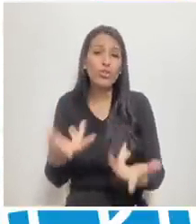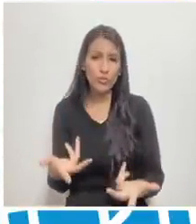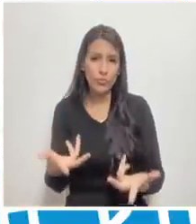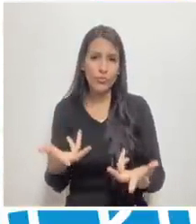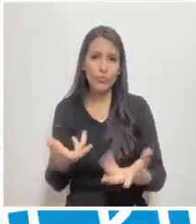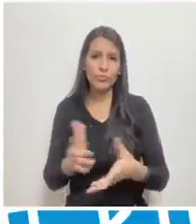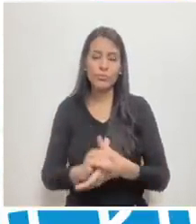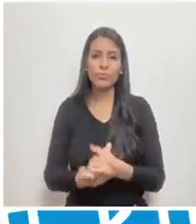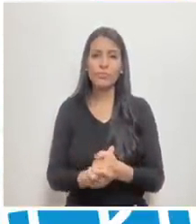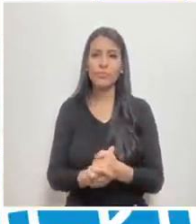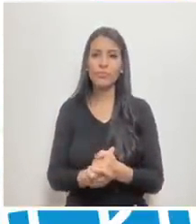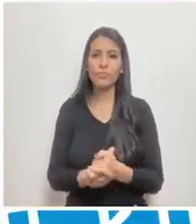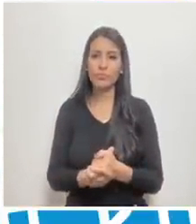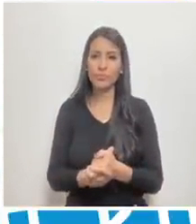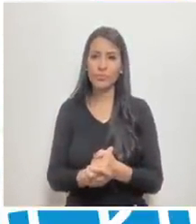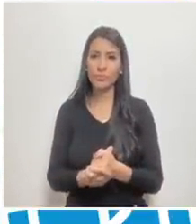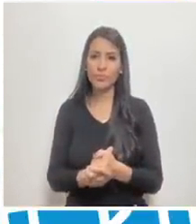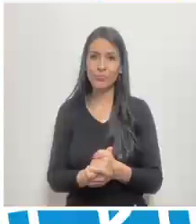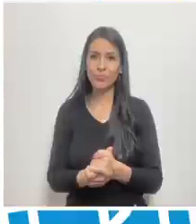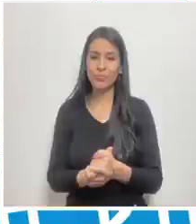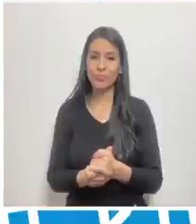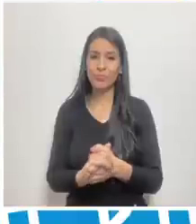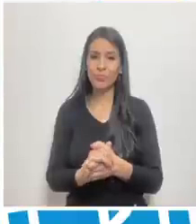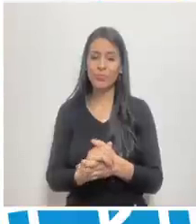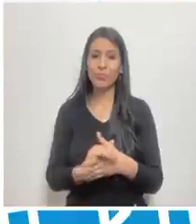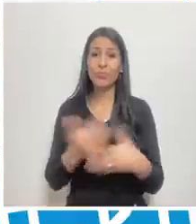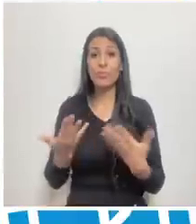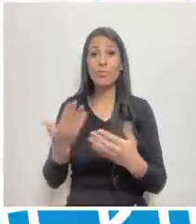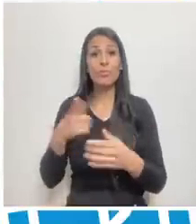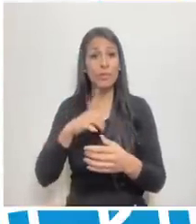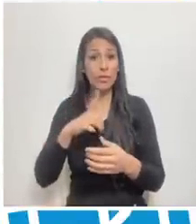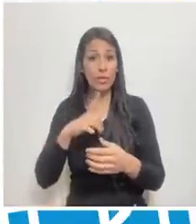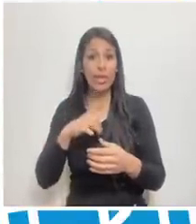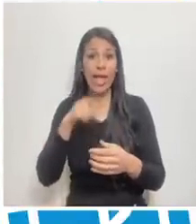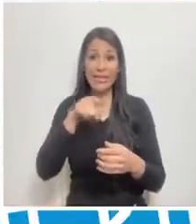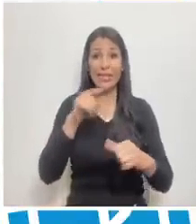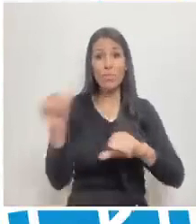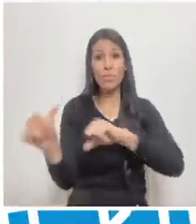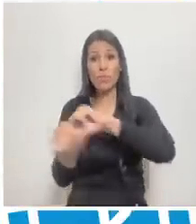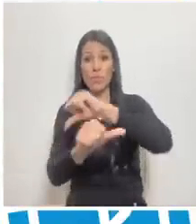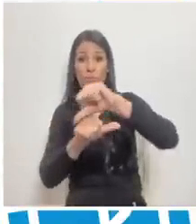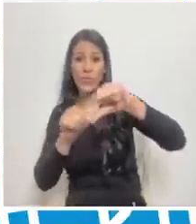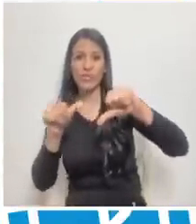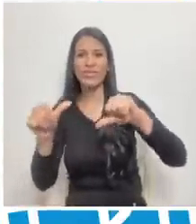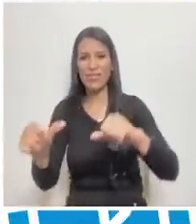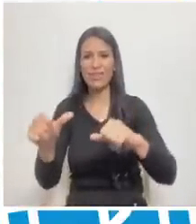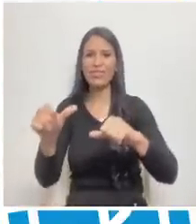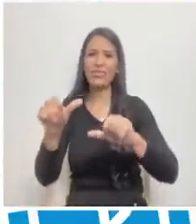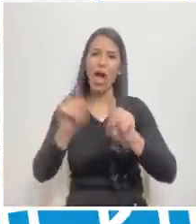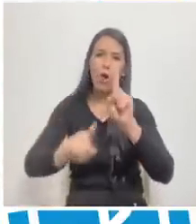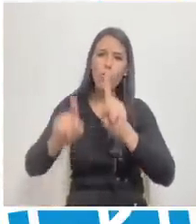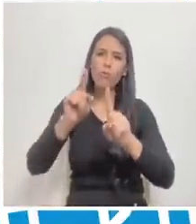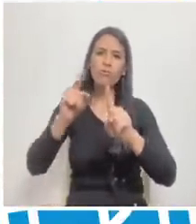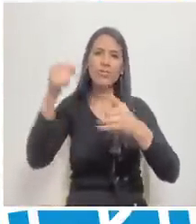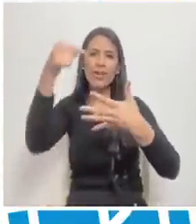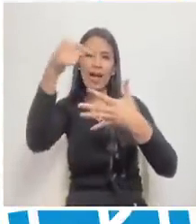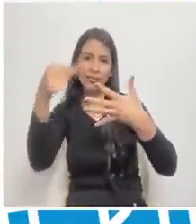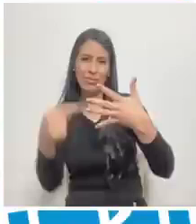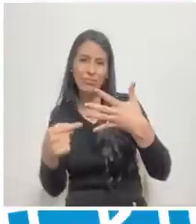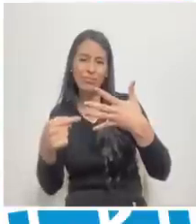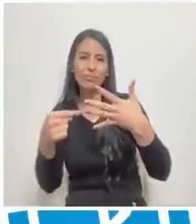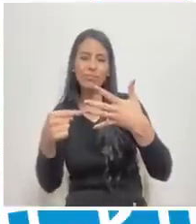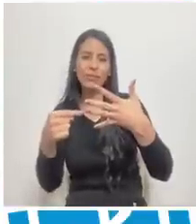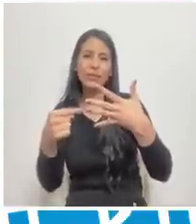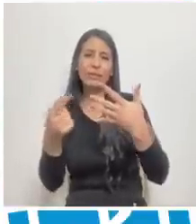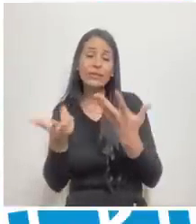Há alguns aspectos nessa mudança, como eu falei, mudanças do teste, por exemplo, não foram adequadamente, eu não